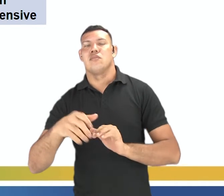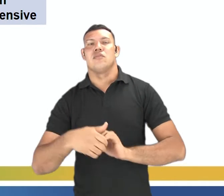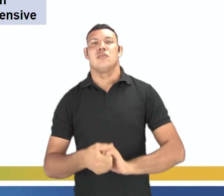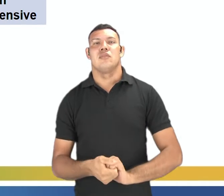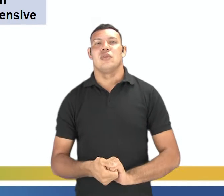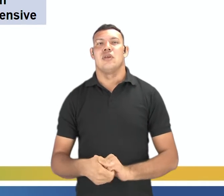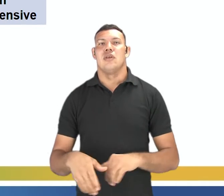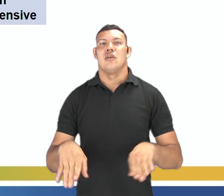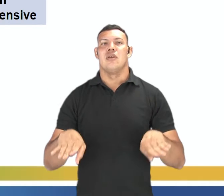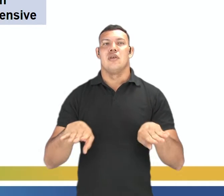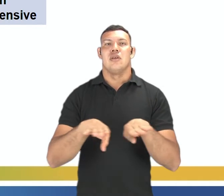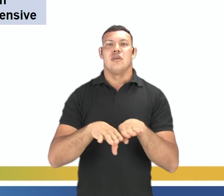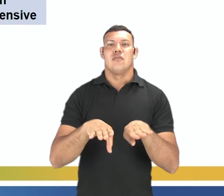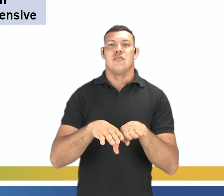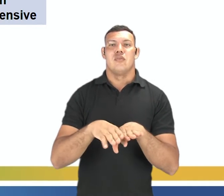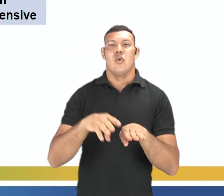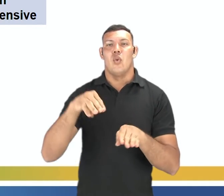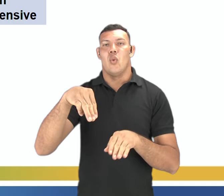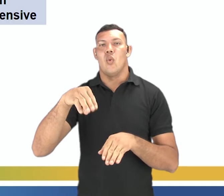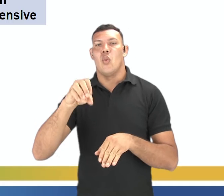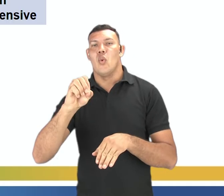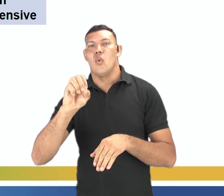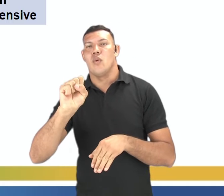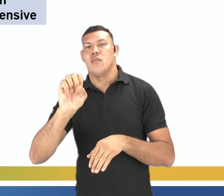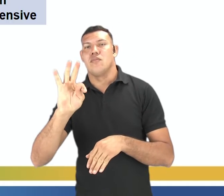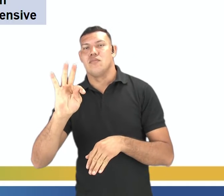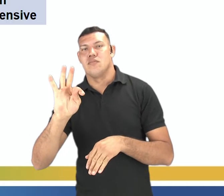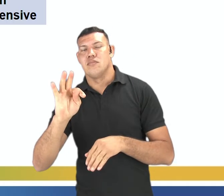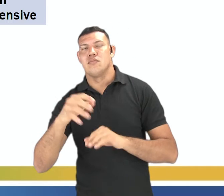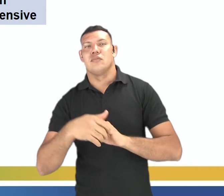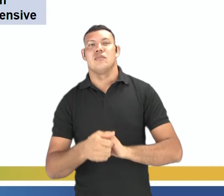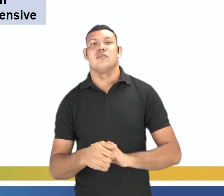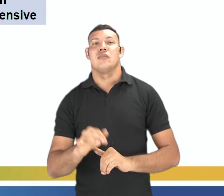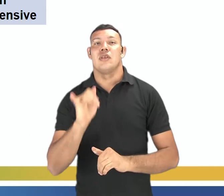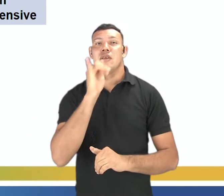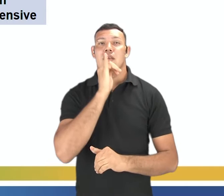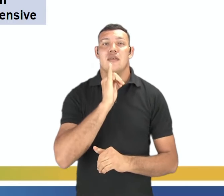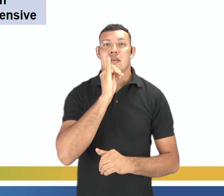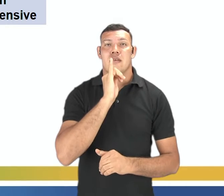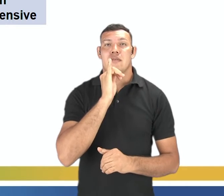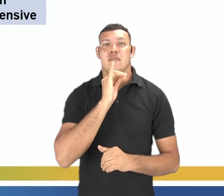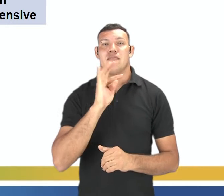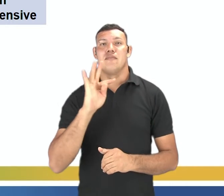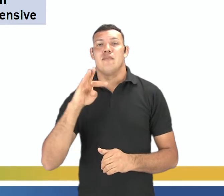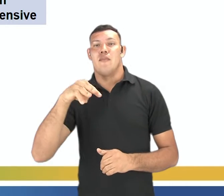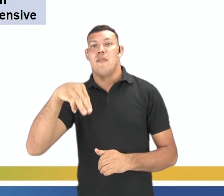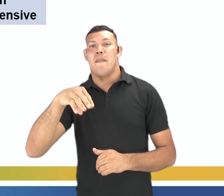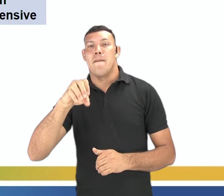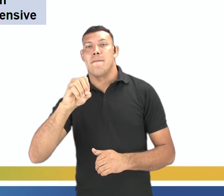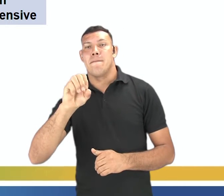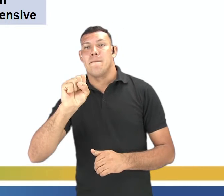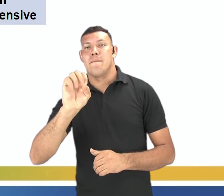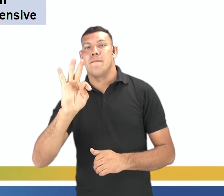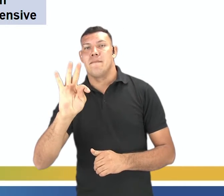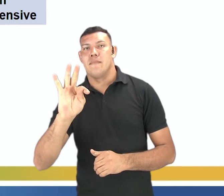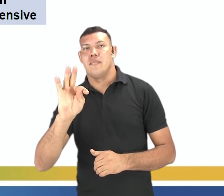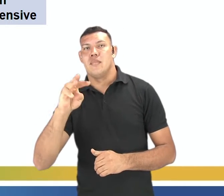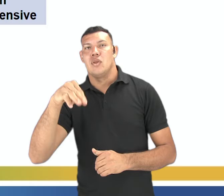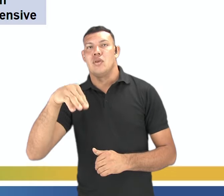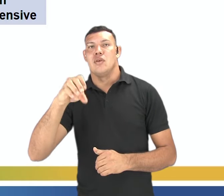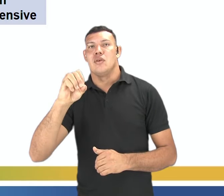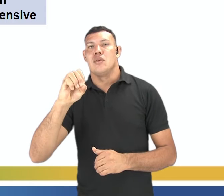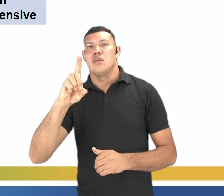most modern, o mais moderno. E expensive vai ficar the most expensive, ou o mais